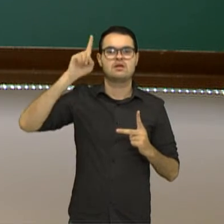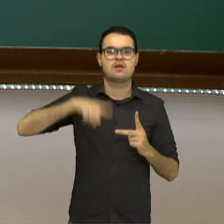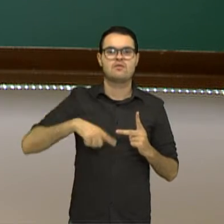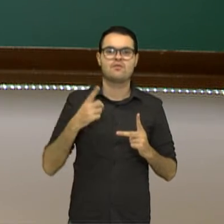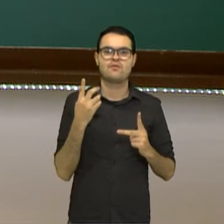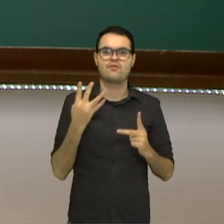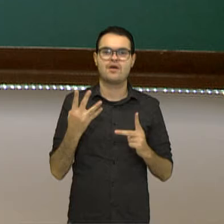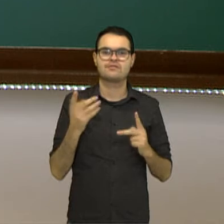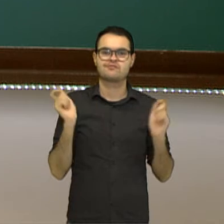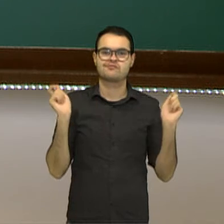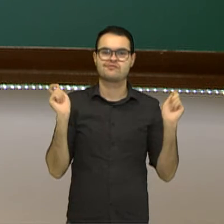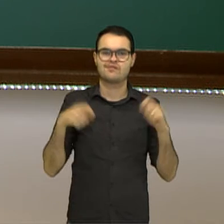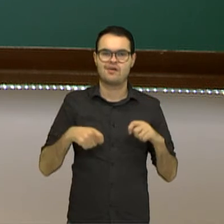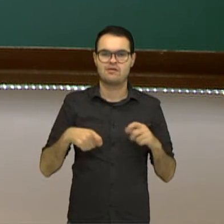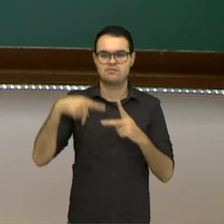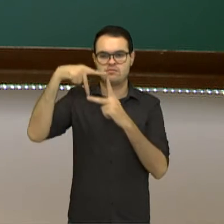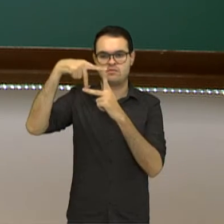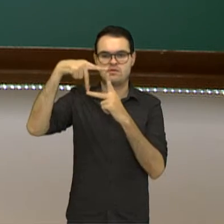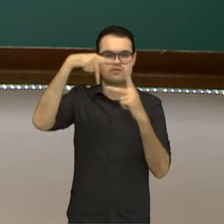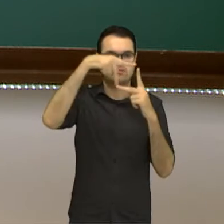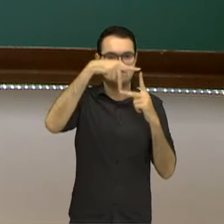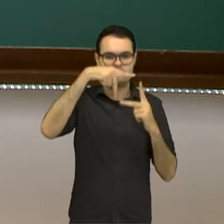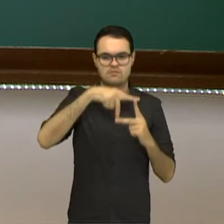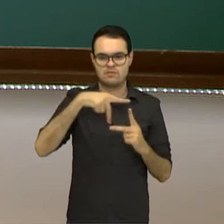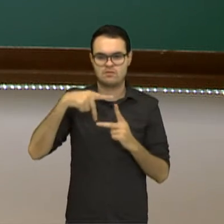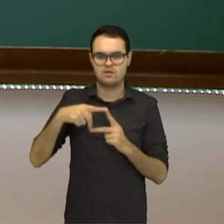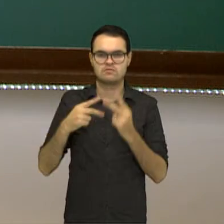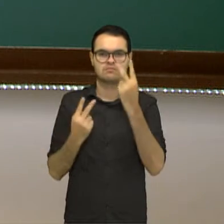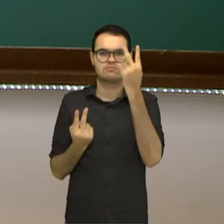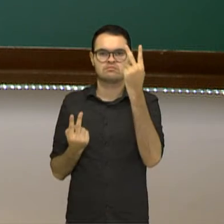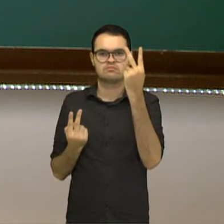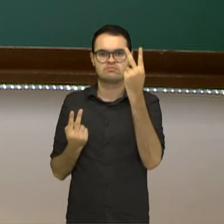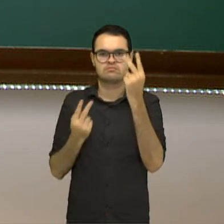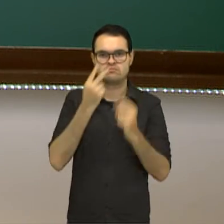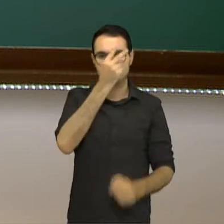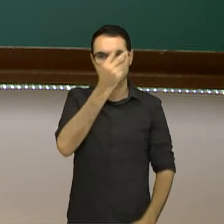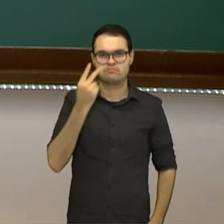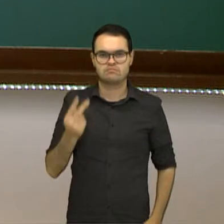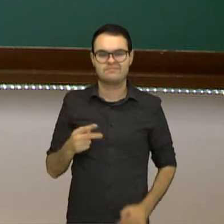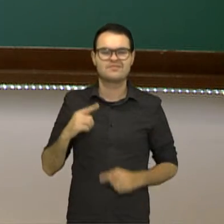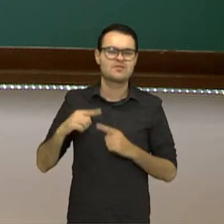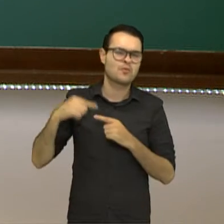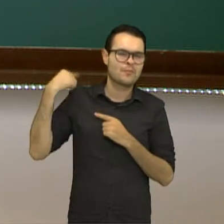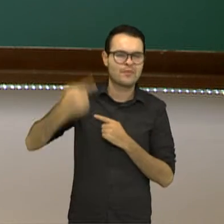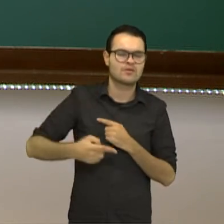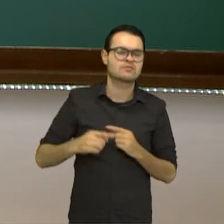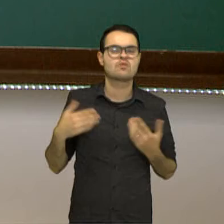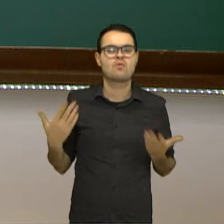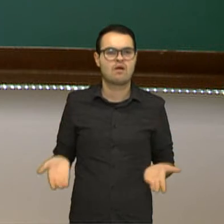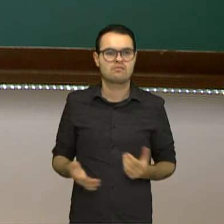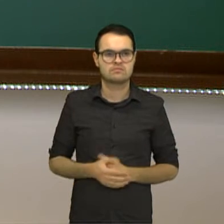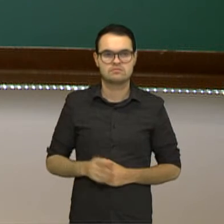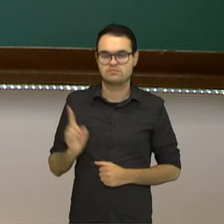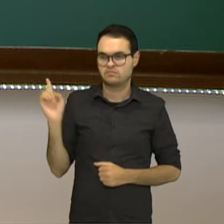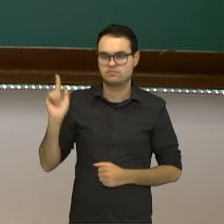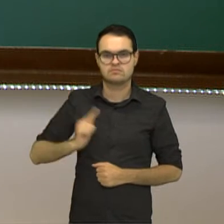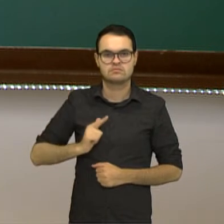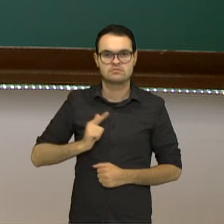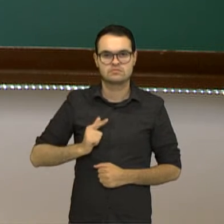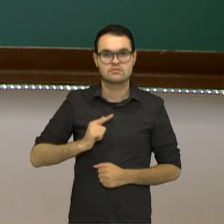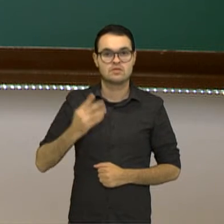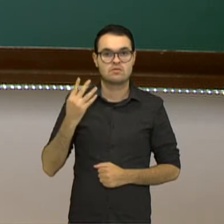4, porque eu consigo fazer um quadrado de 2 por 2. E o próximo, qual seria? Aqui eu já tenho